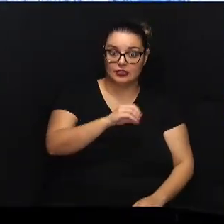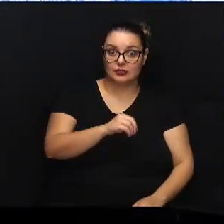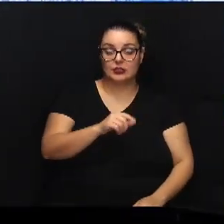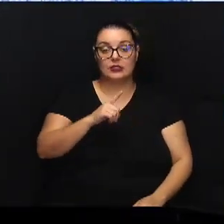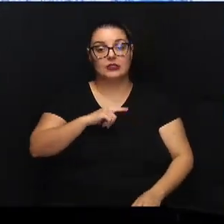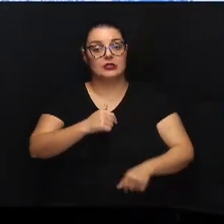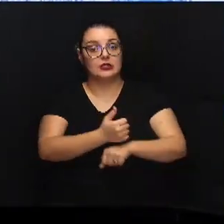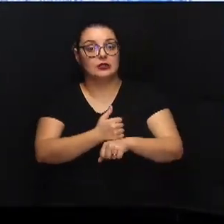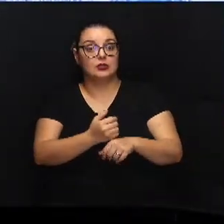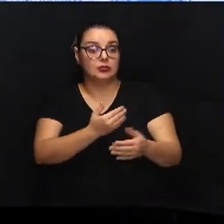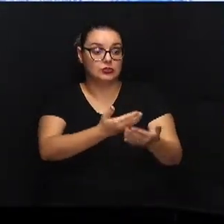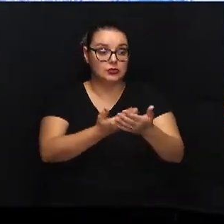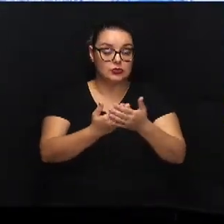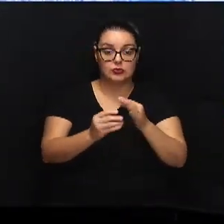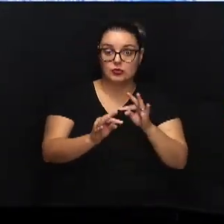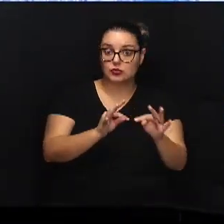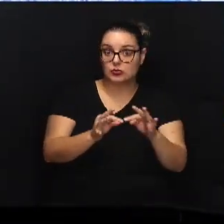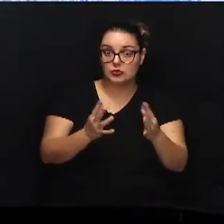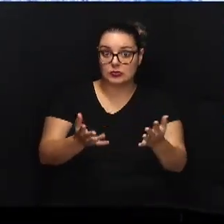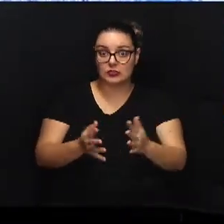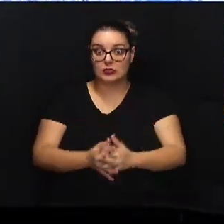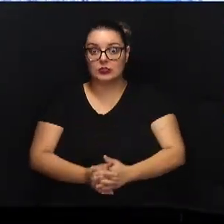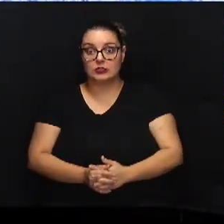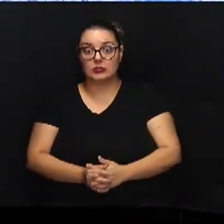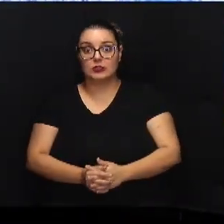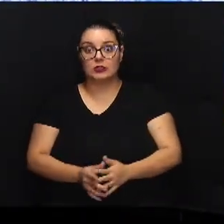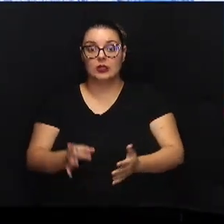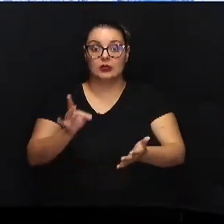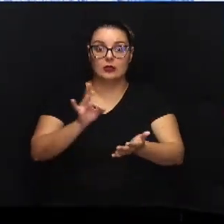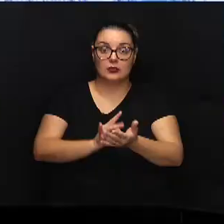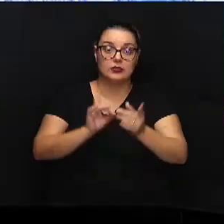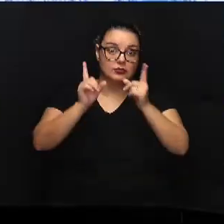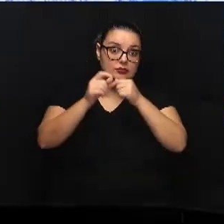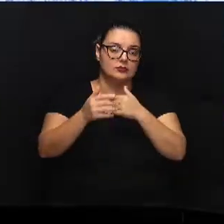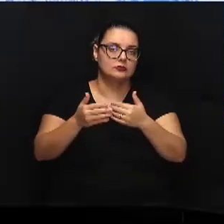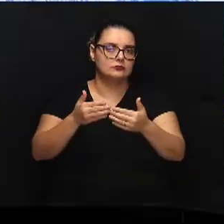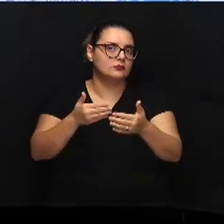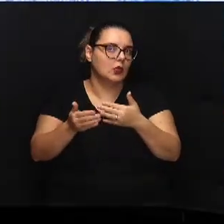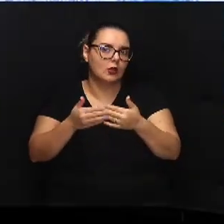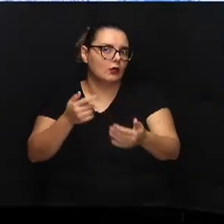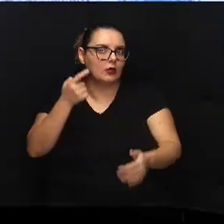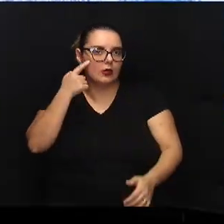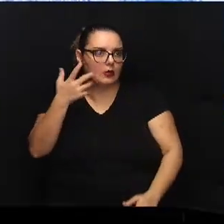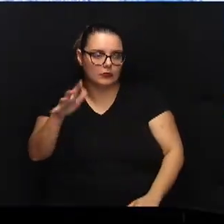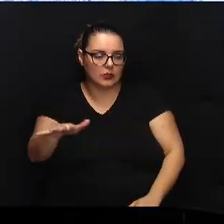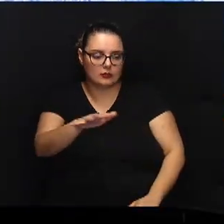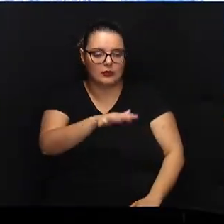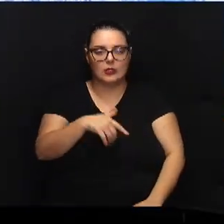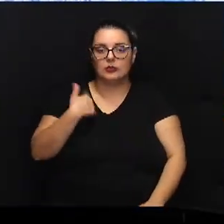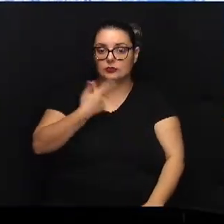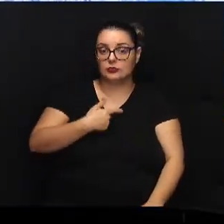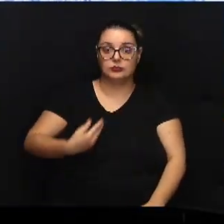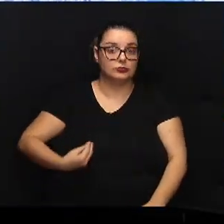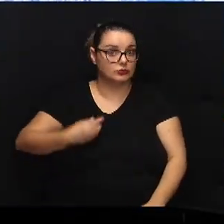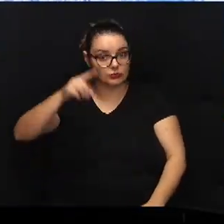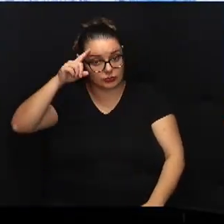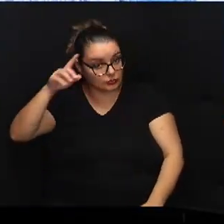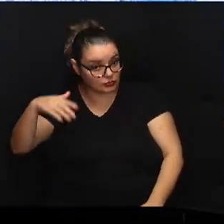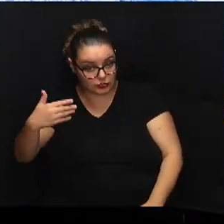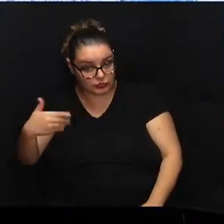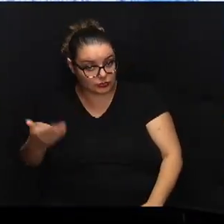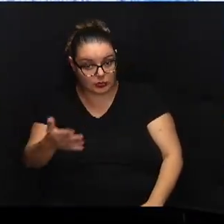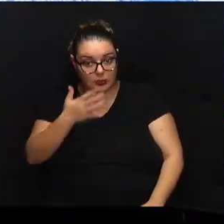fazem estudos técnicos. E na verdade é muito difícil a gente pensar em qualquer área da nossa vida, do nosso dia a dia,